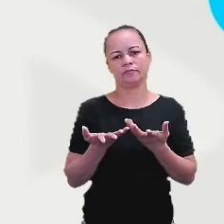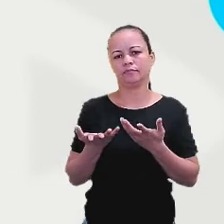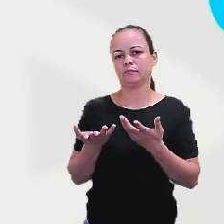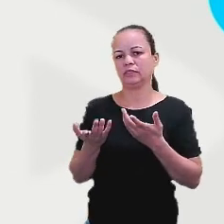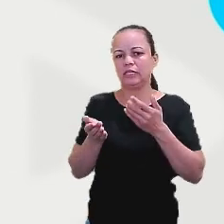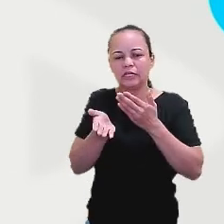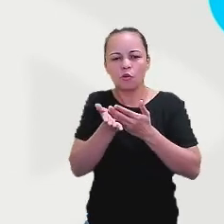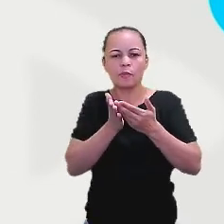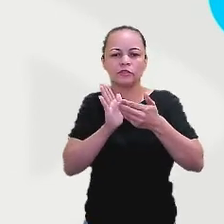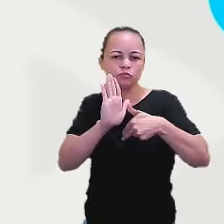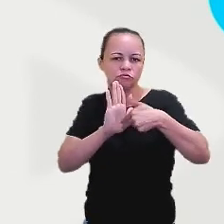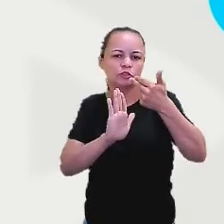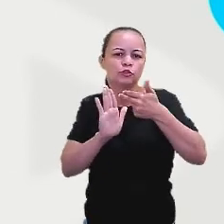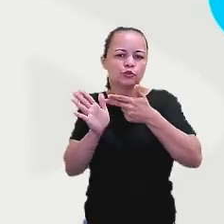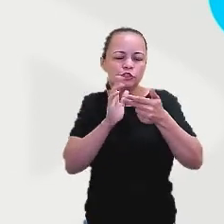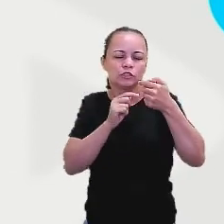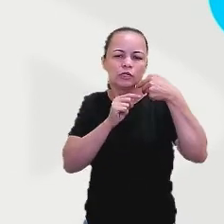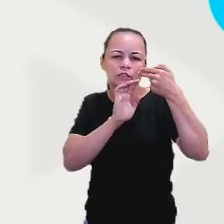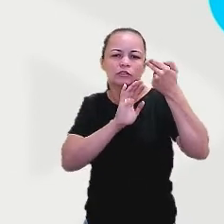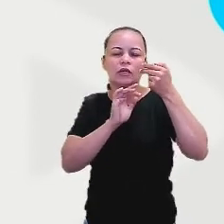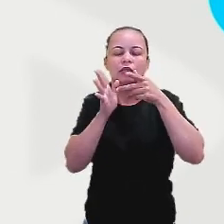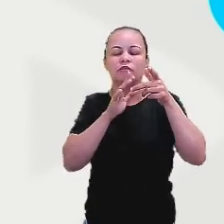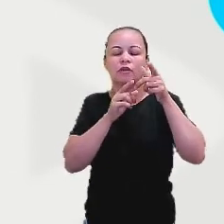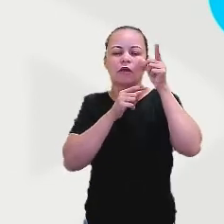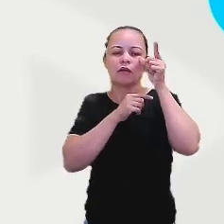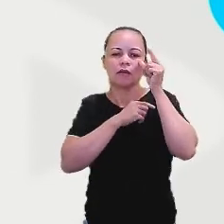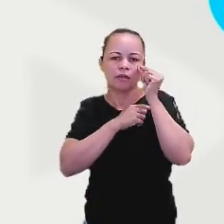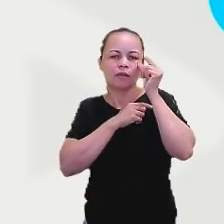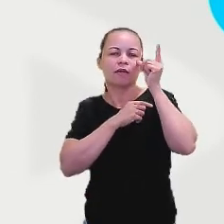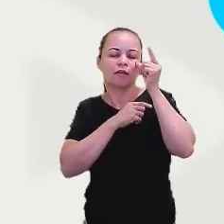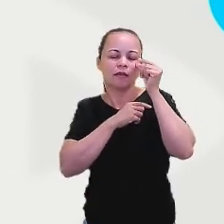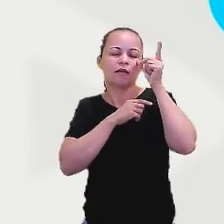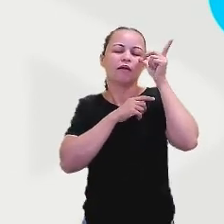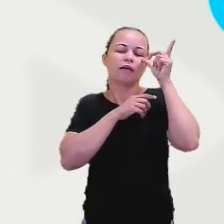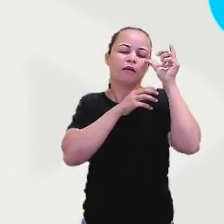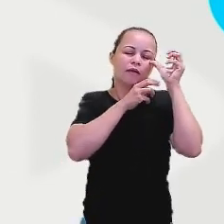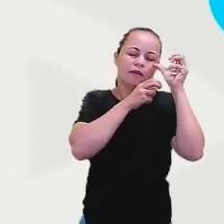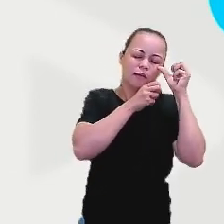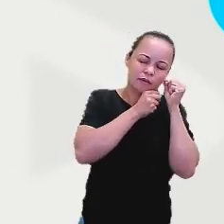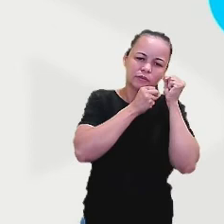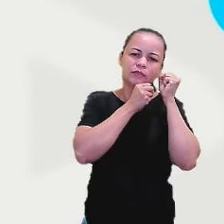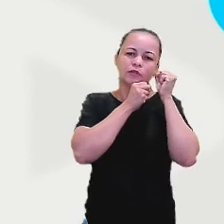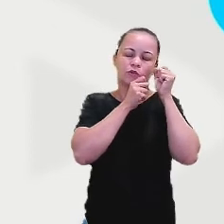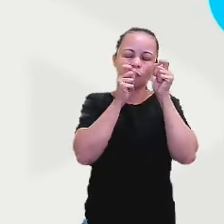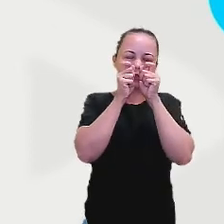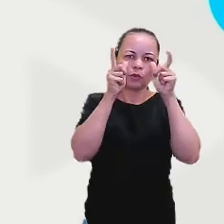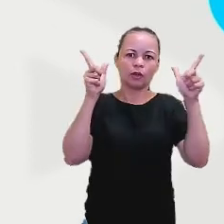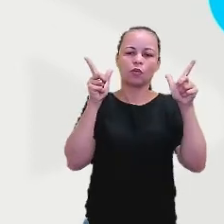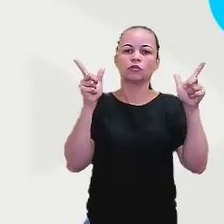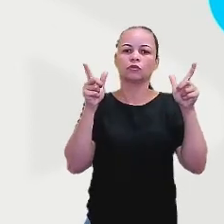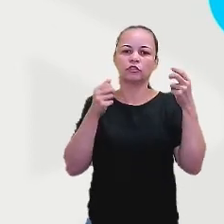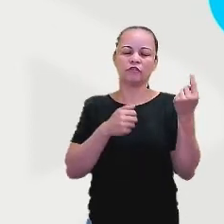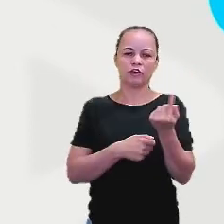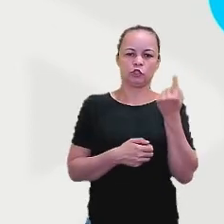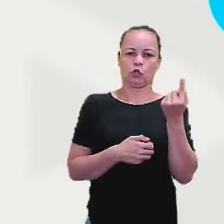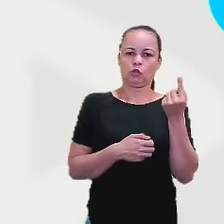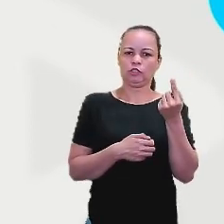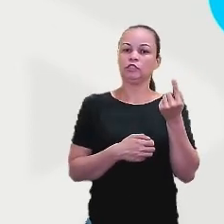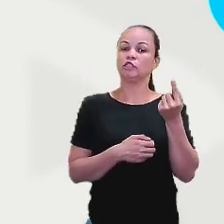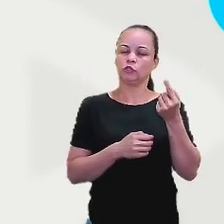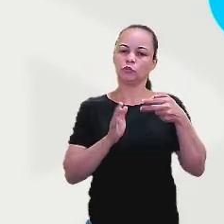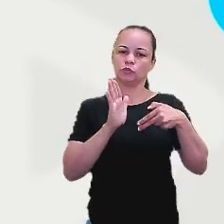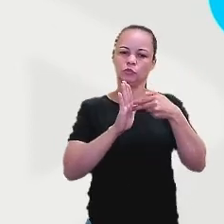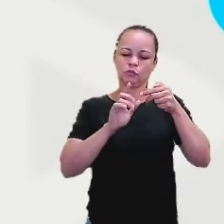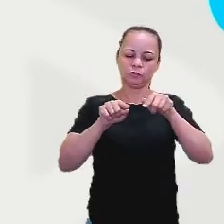poucos, Carlos foi sentindo uma grande vontade de dormir. Quando acordou, ele estava sozinho na sala de operação. Sentou-se, olhou